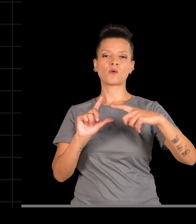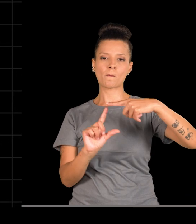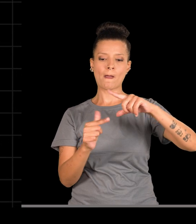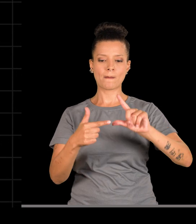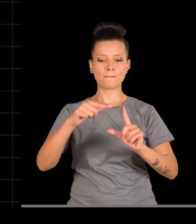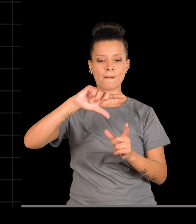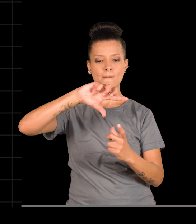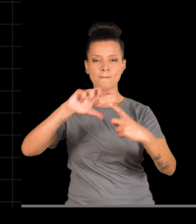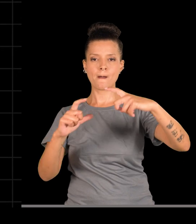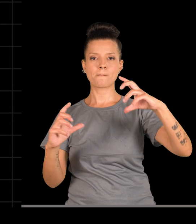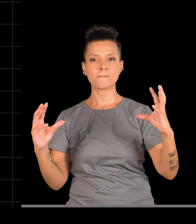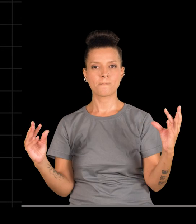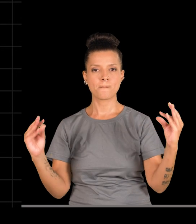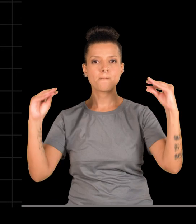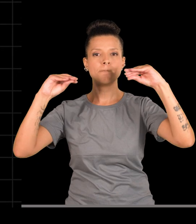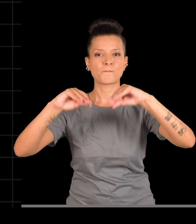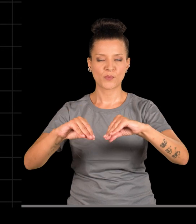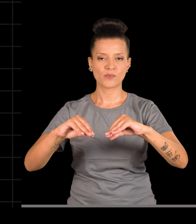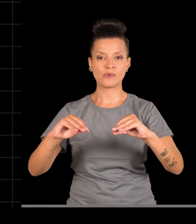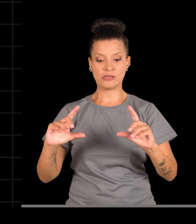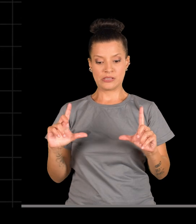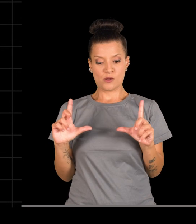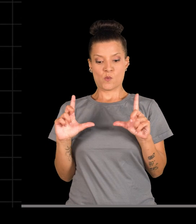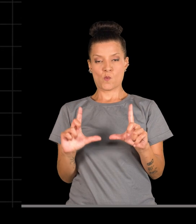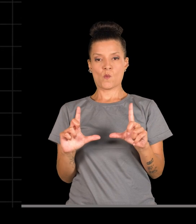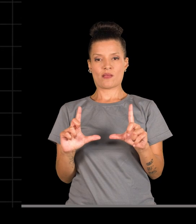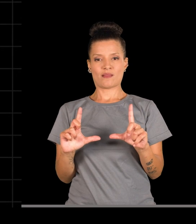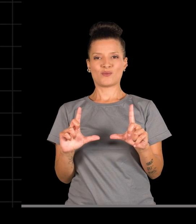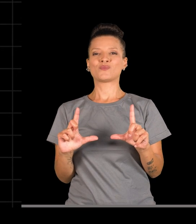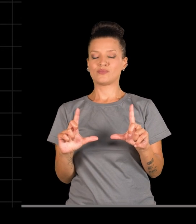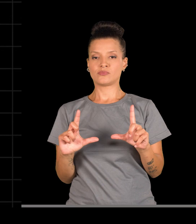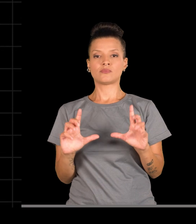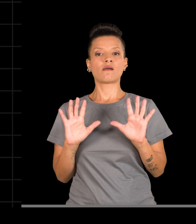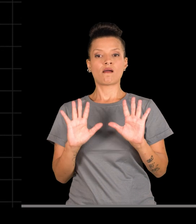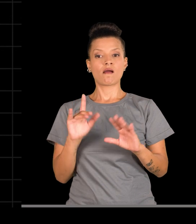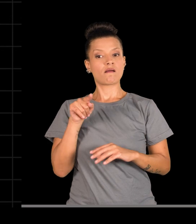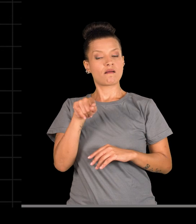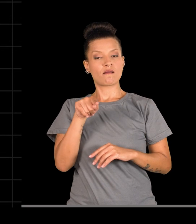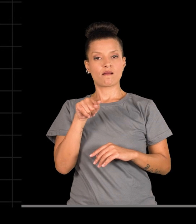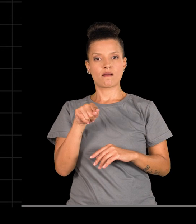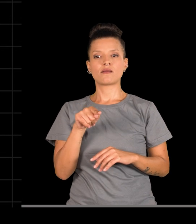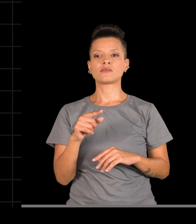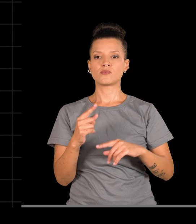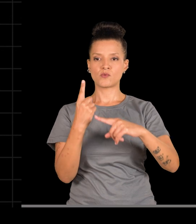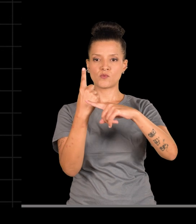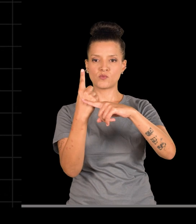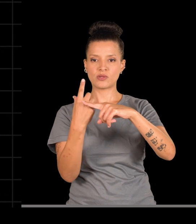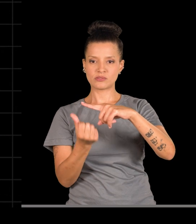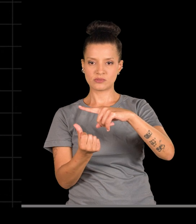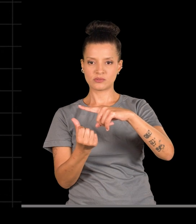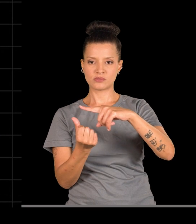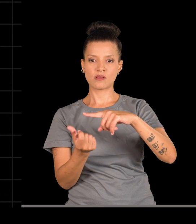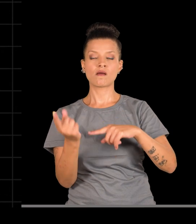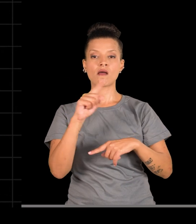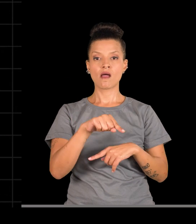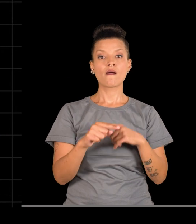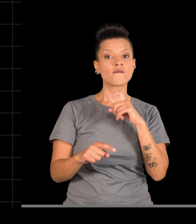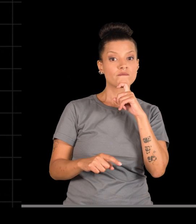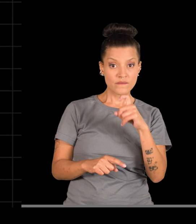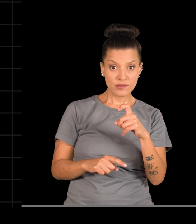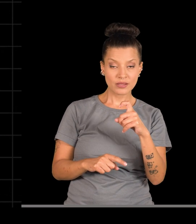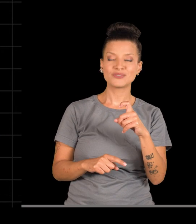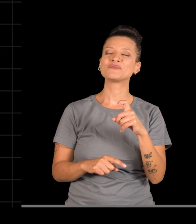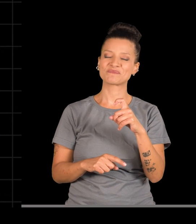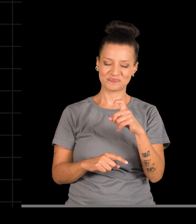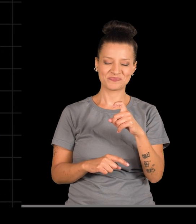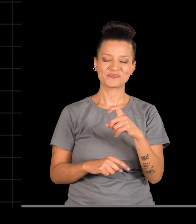e você percebe que eu consigo encaixar esses dois triângulozinhos que se formam menores dentro desse quadrado aqui. Então, da mesma forma, ó, esse triângulo aqui é um 16avos, esse